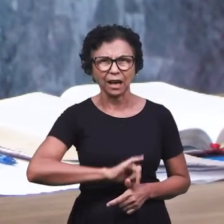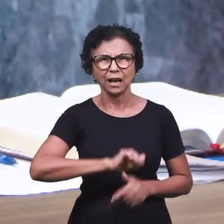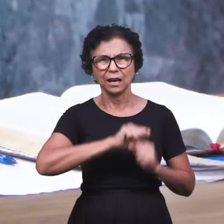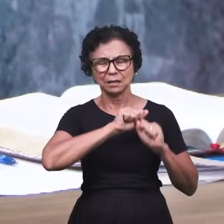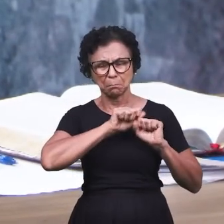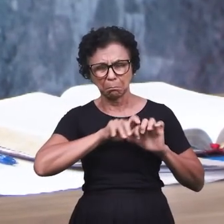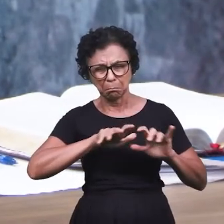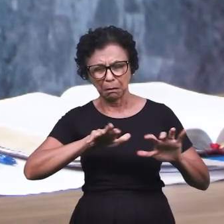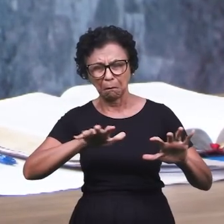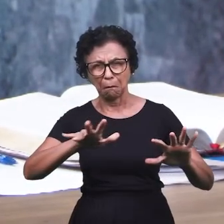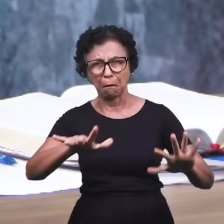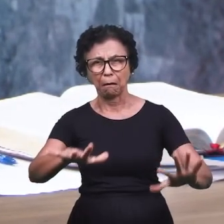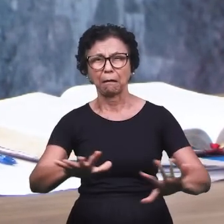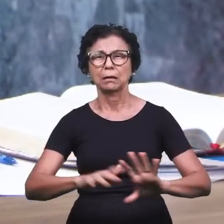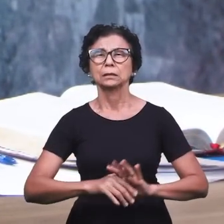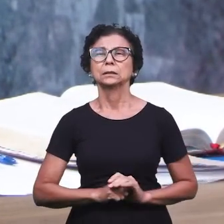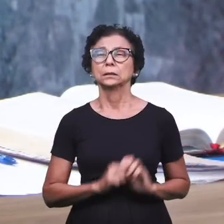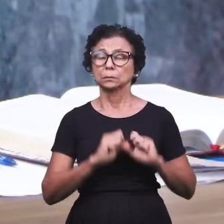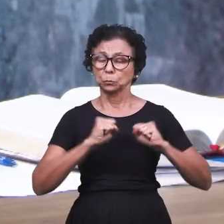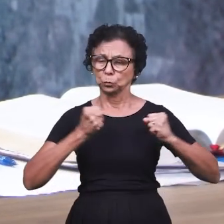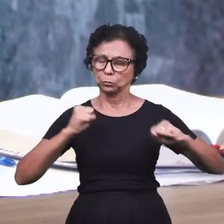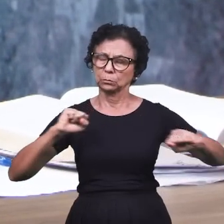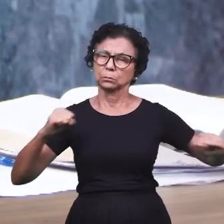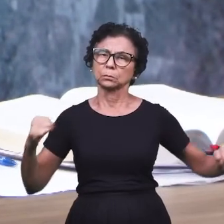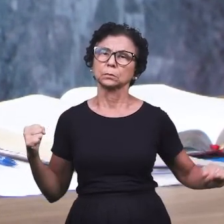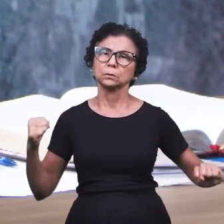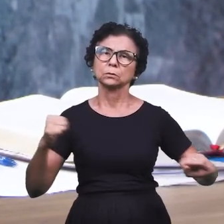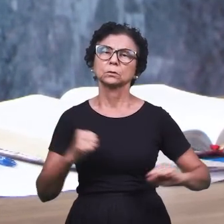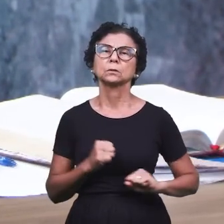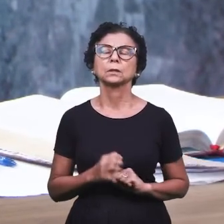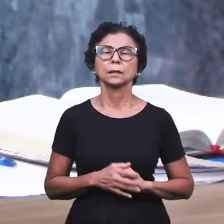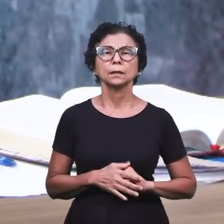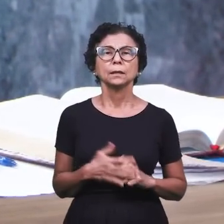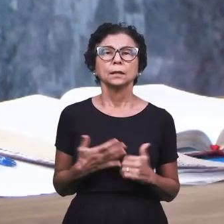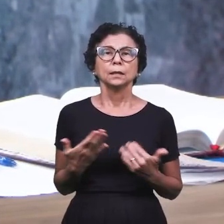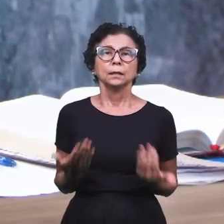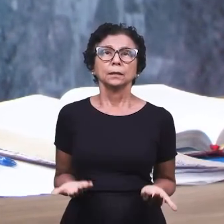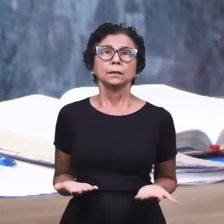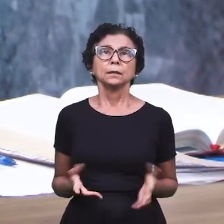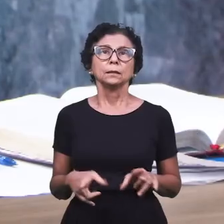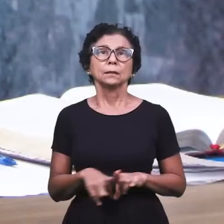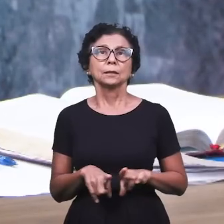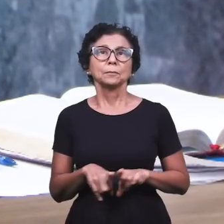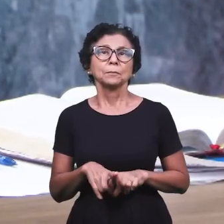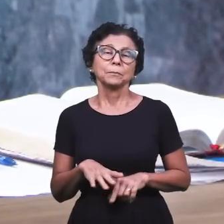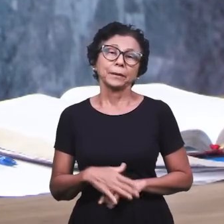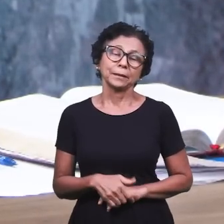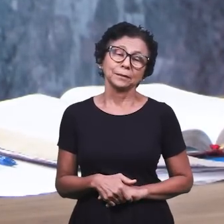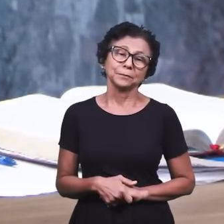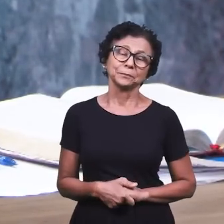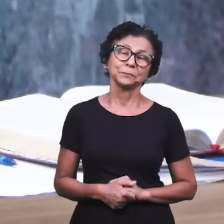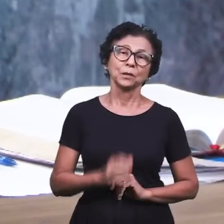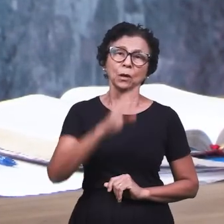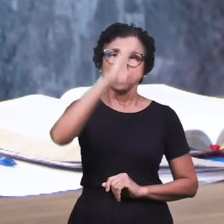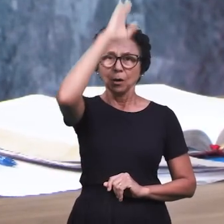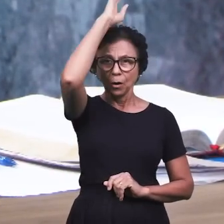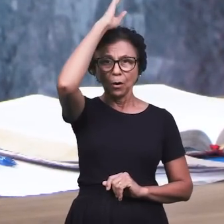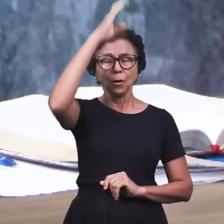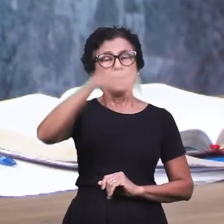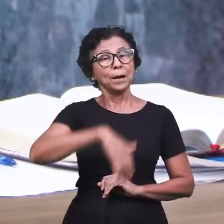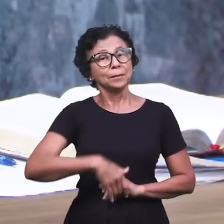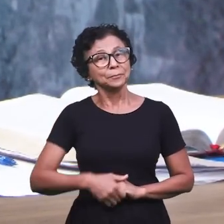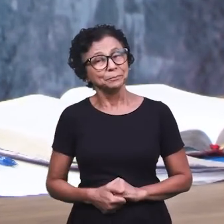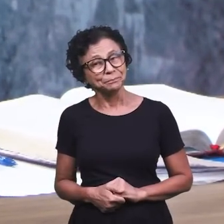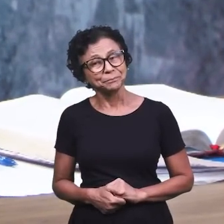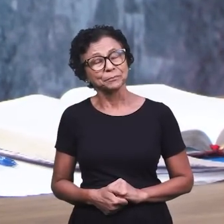Menor. Então era uma extensão muito grande e era uma prerrogativa do Império Romano obrigar os povos a eles subordinados a pagarem